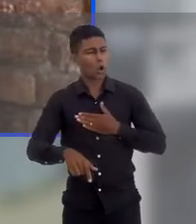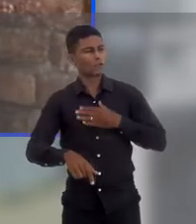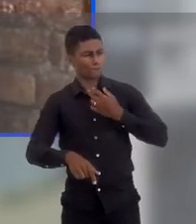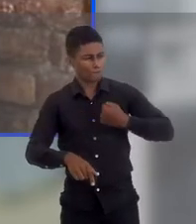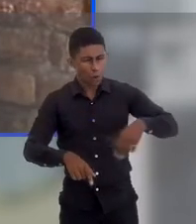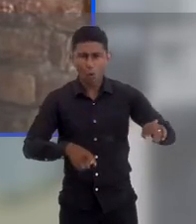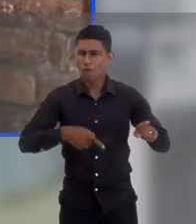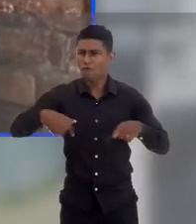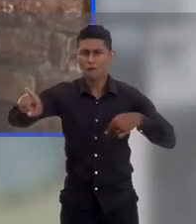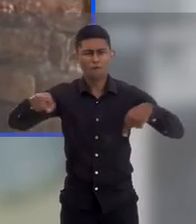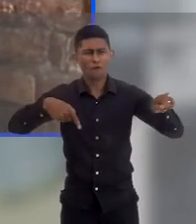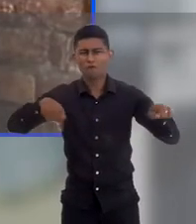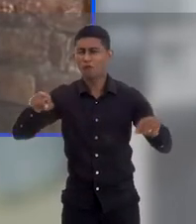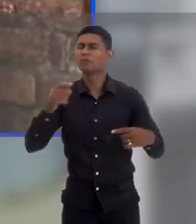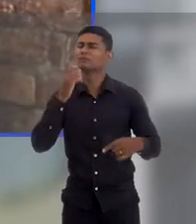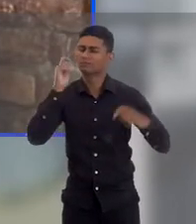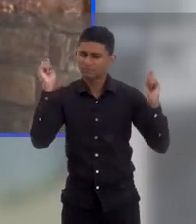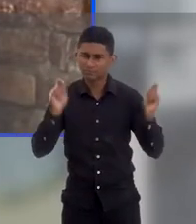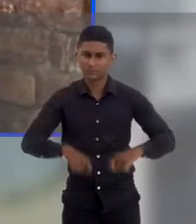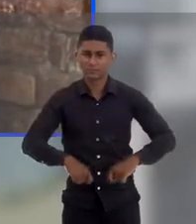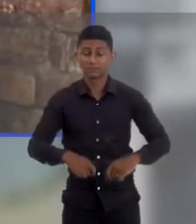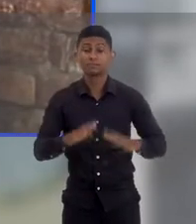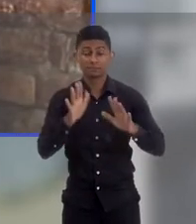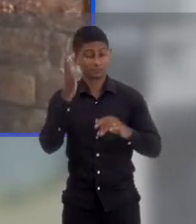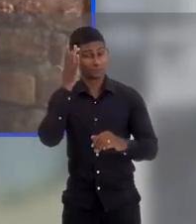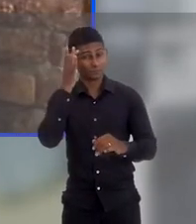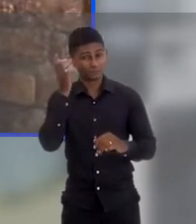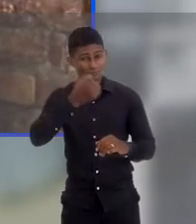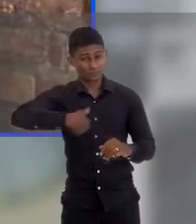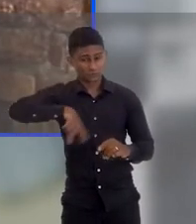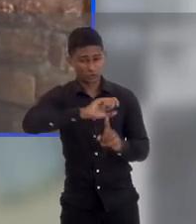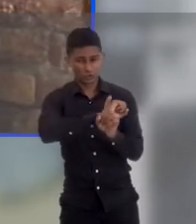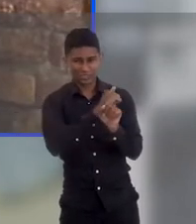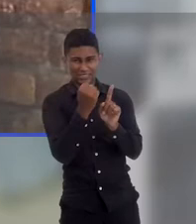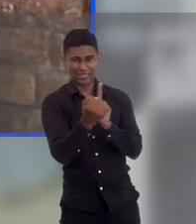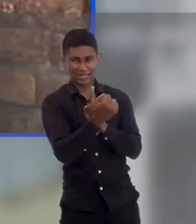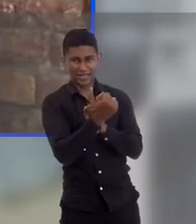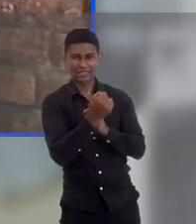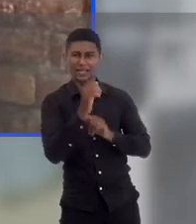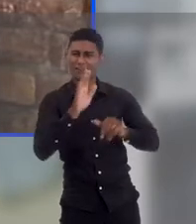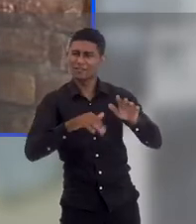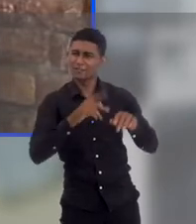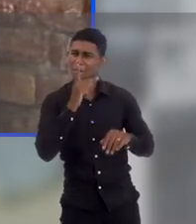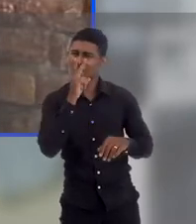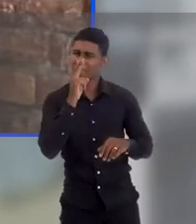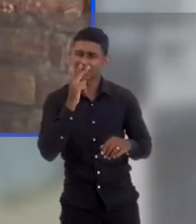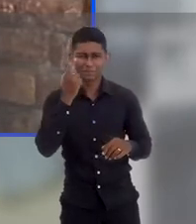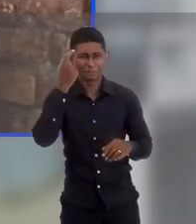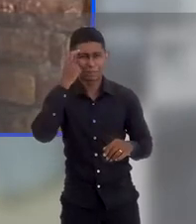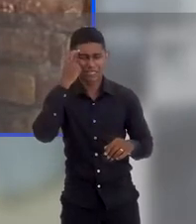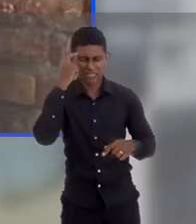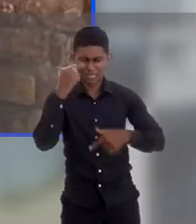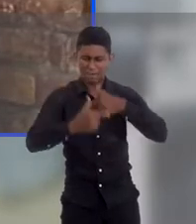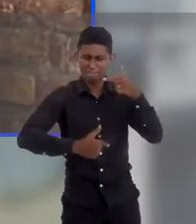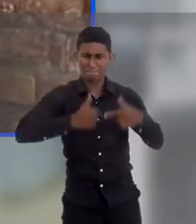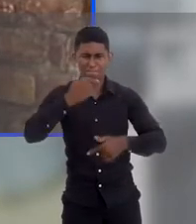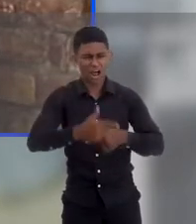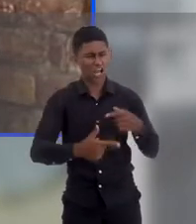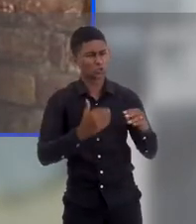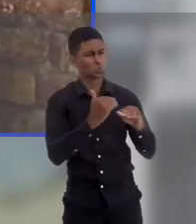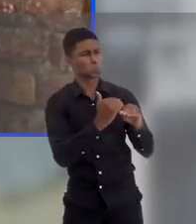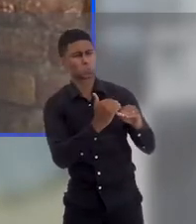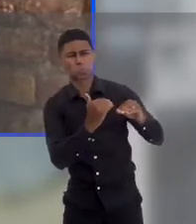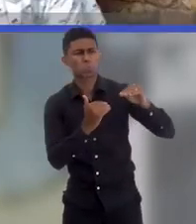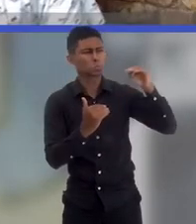somos uma sociedade que é, muitas vezes, muito doentia com o trabalho, né? Que bota o trabalho num lugar acima